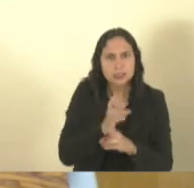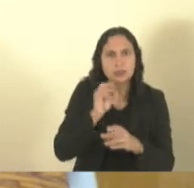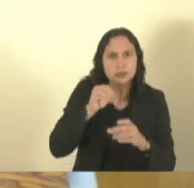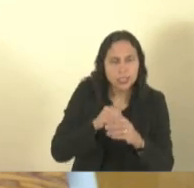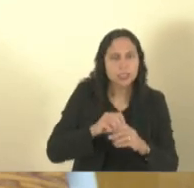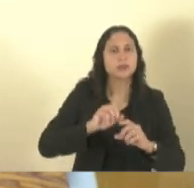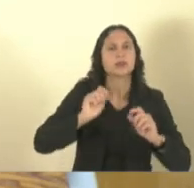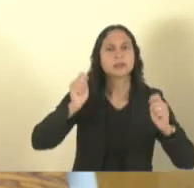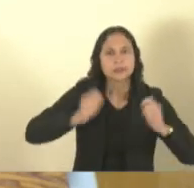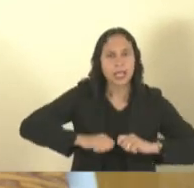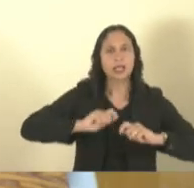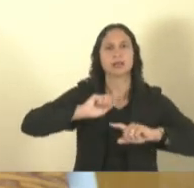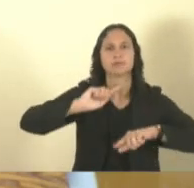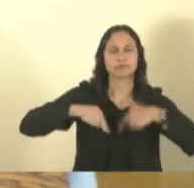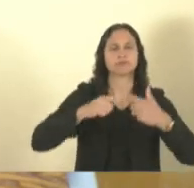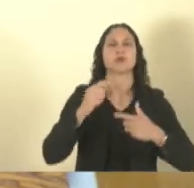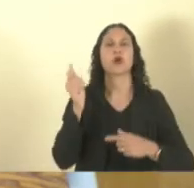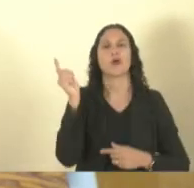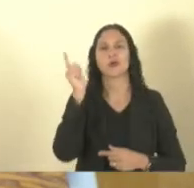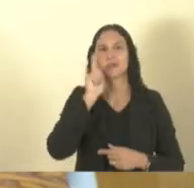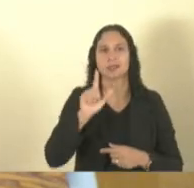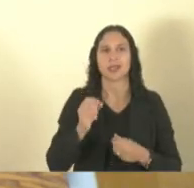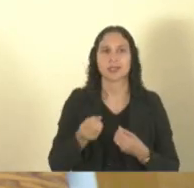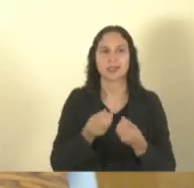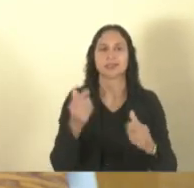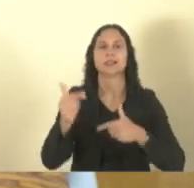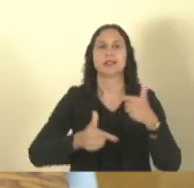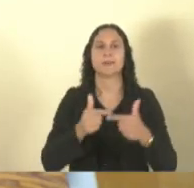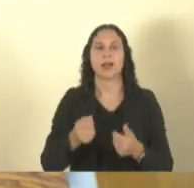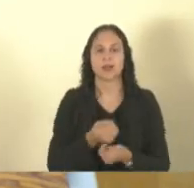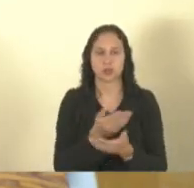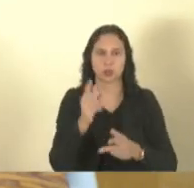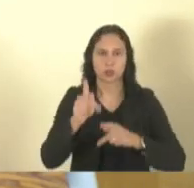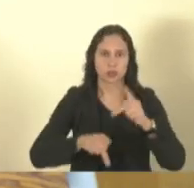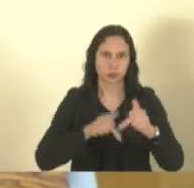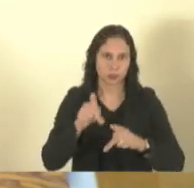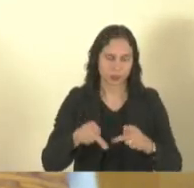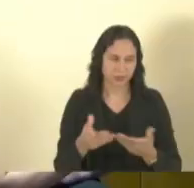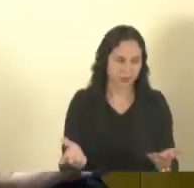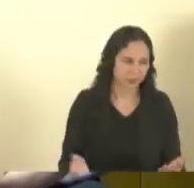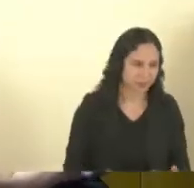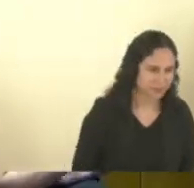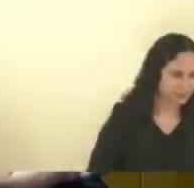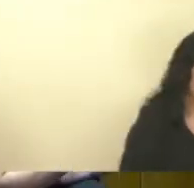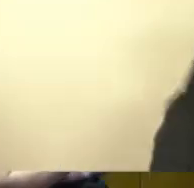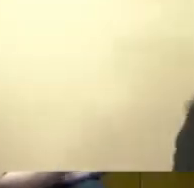supera tudo isso e entrega o nosso melhor para a sociedade. Obrigado. Boa noite.